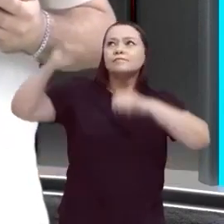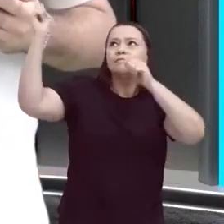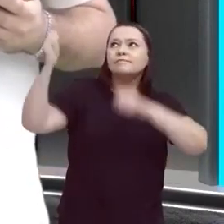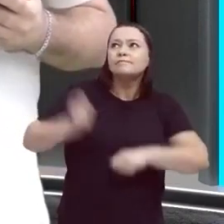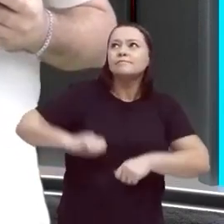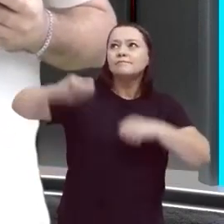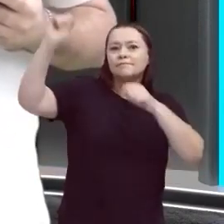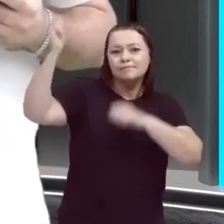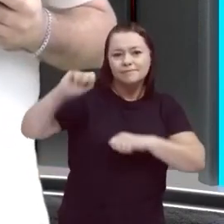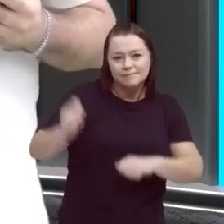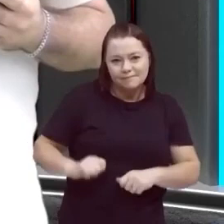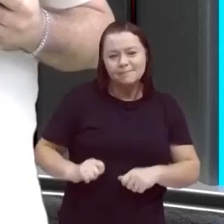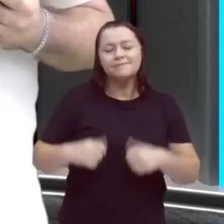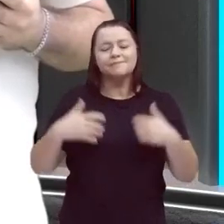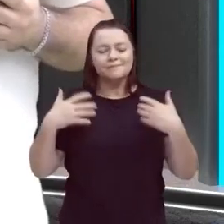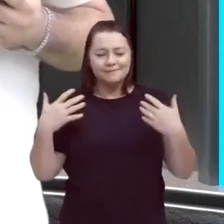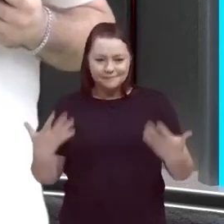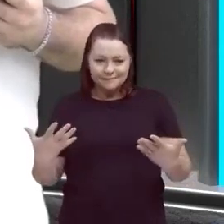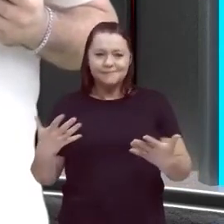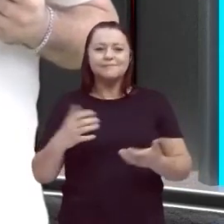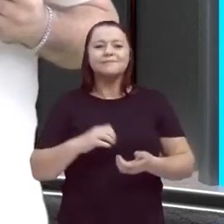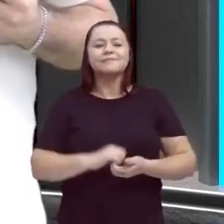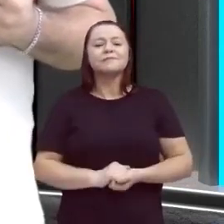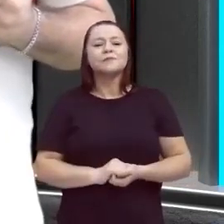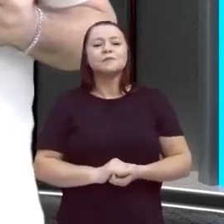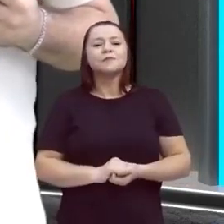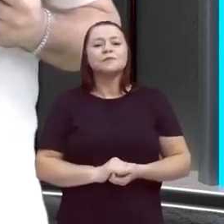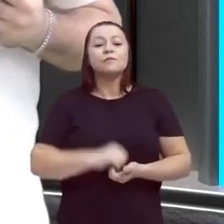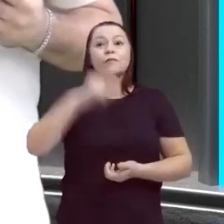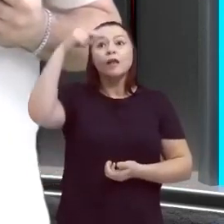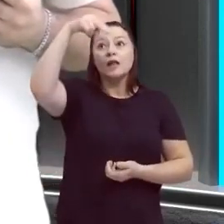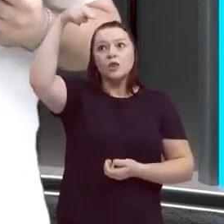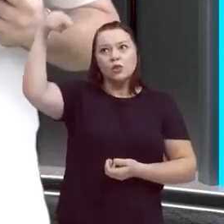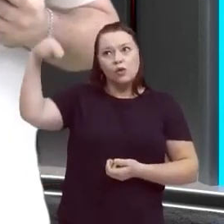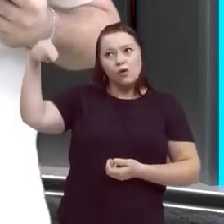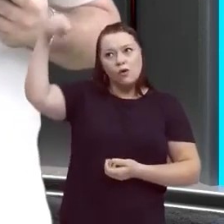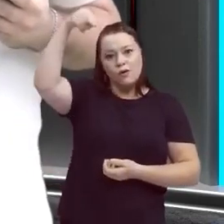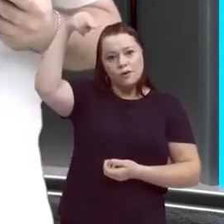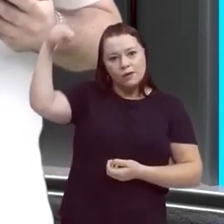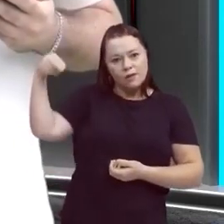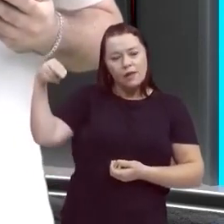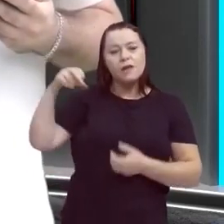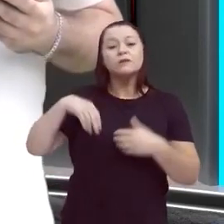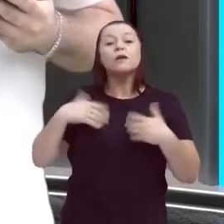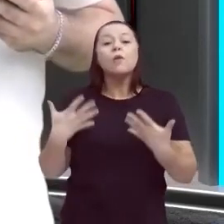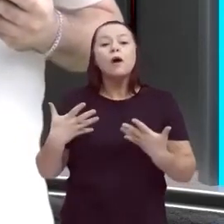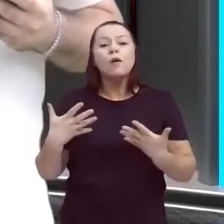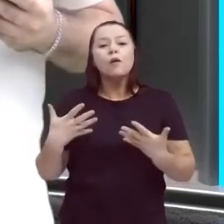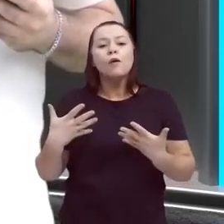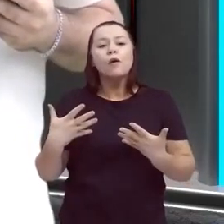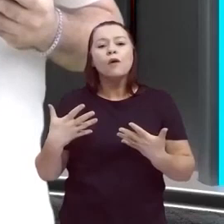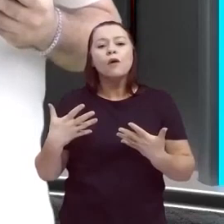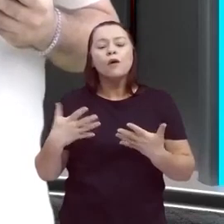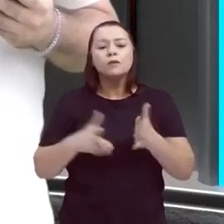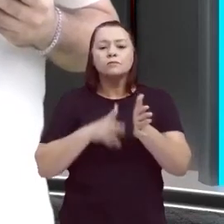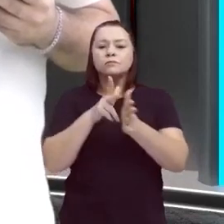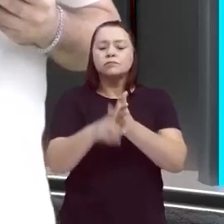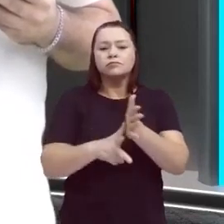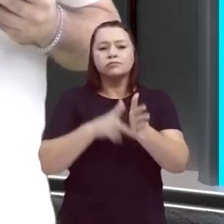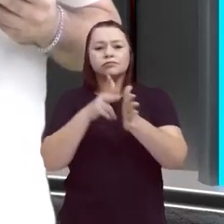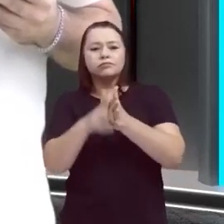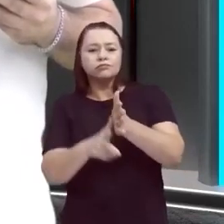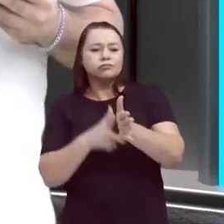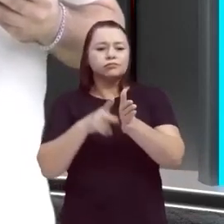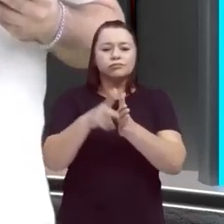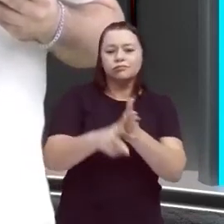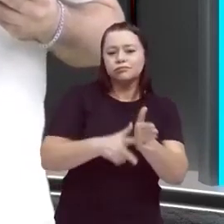e pipa. Muito bem. Vamos continuar. E aqui para o nordeste, a nossa previsão é trem maluco.